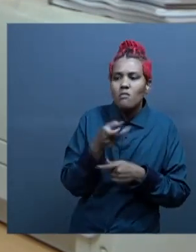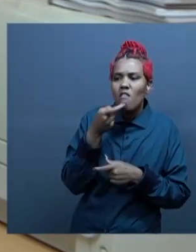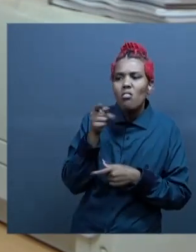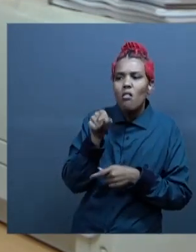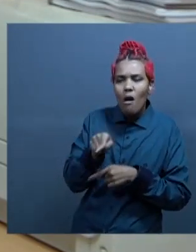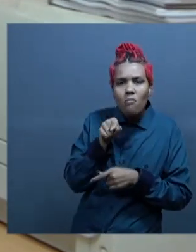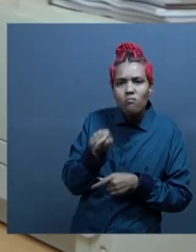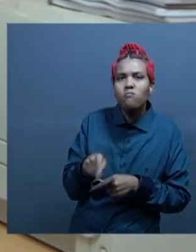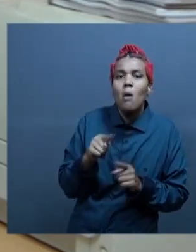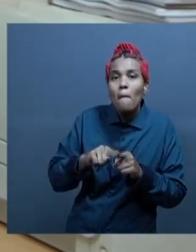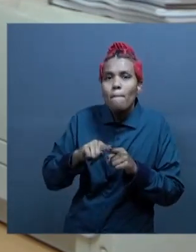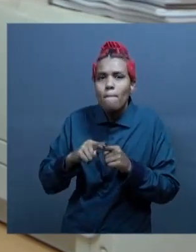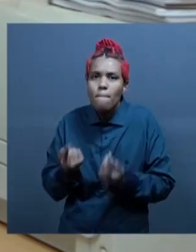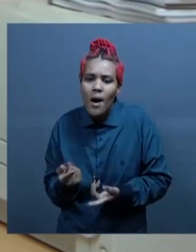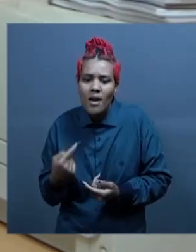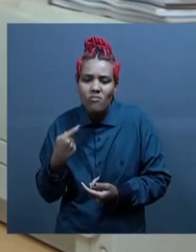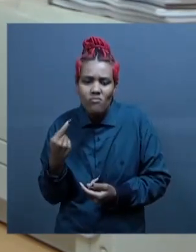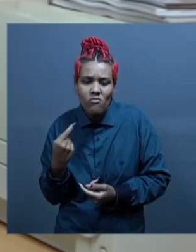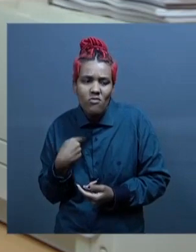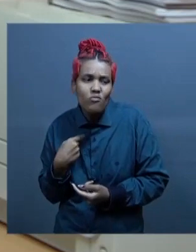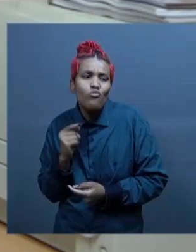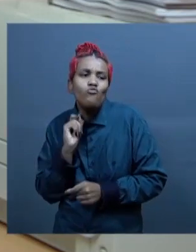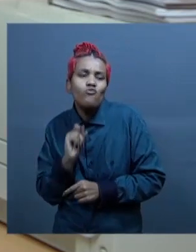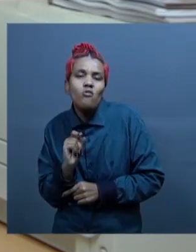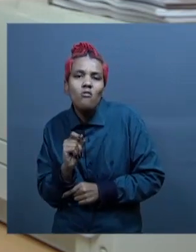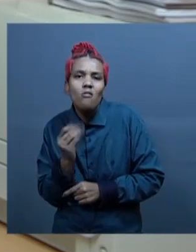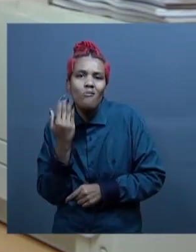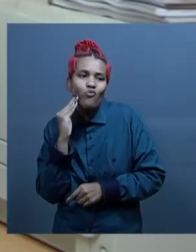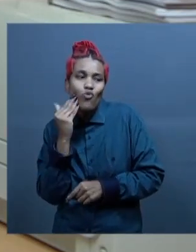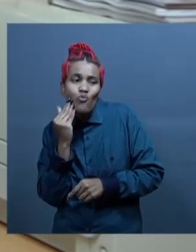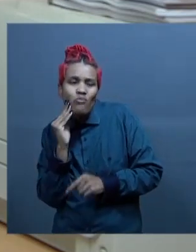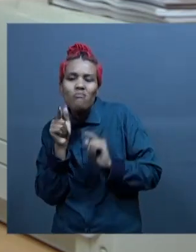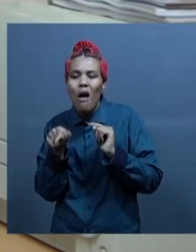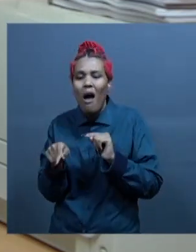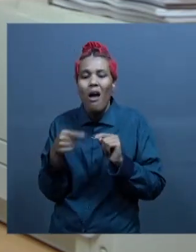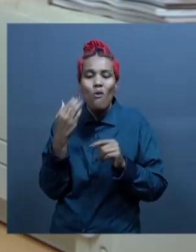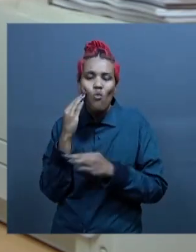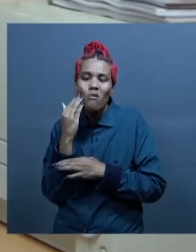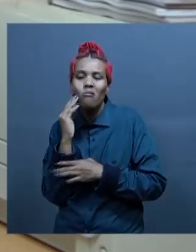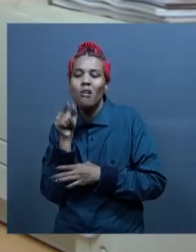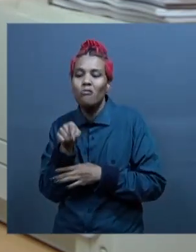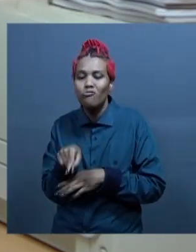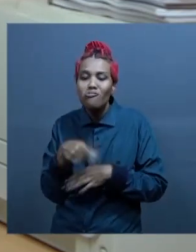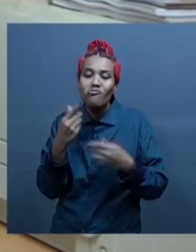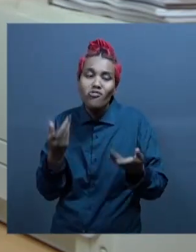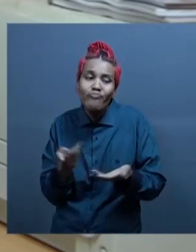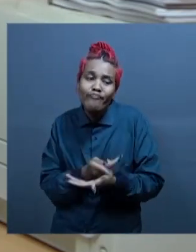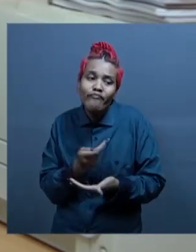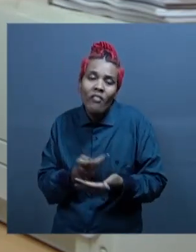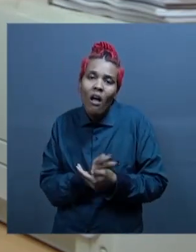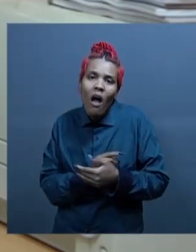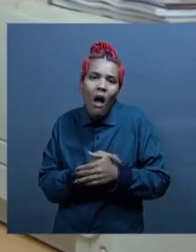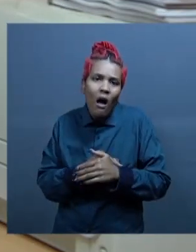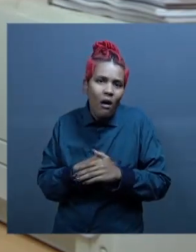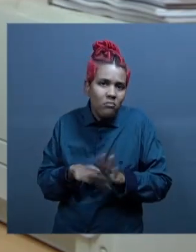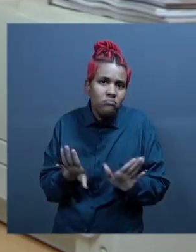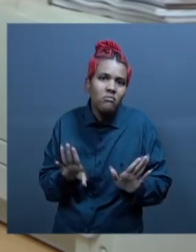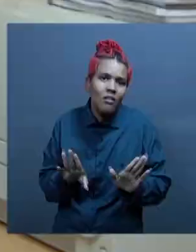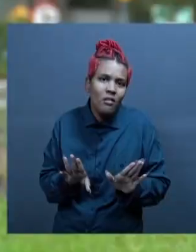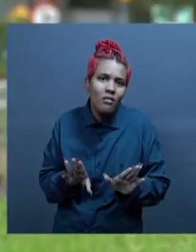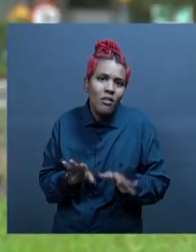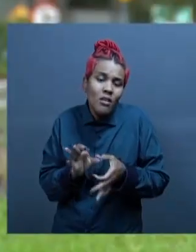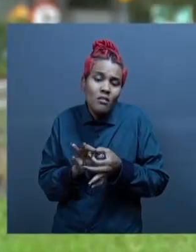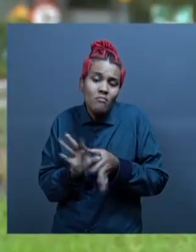dizer mas foi a compreensão da audiência foi a compreensão dos seus clientes a compreensão dos consumidores que assim